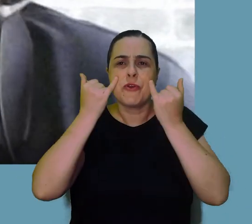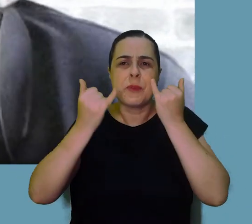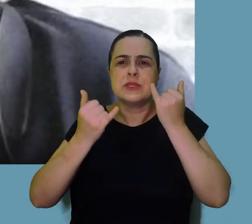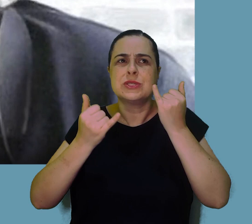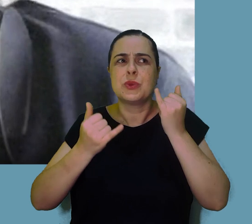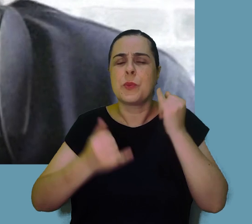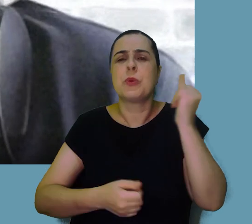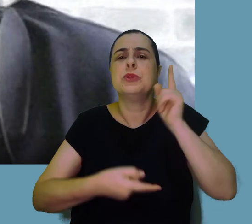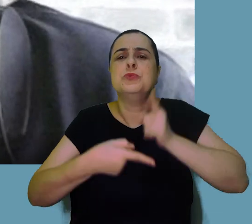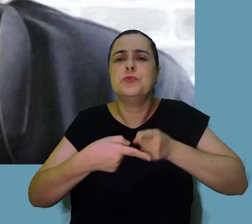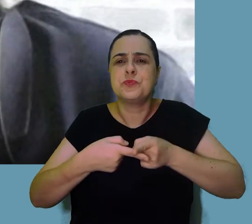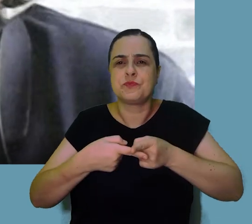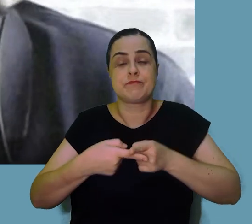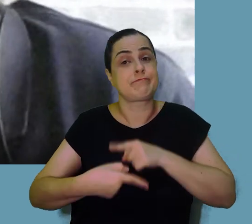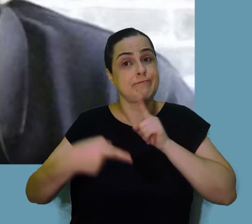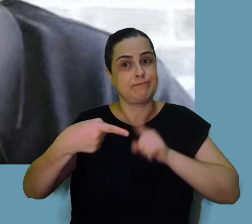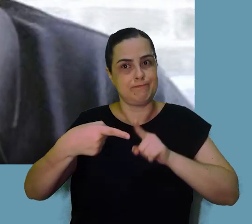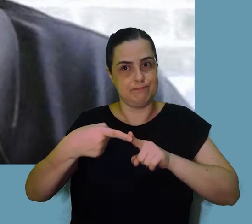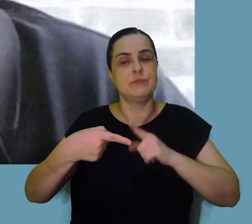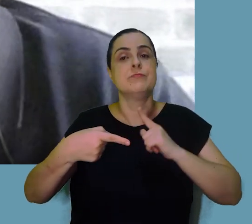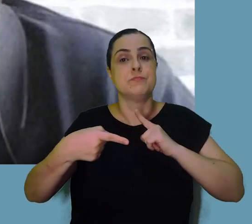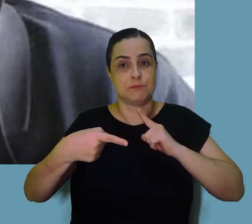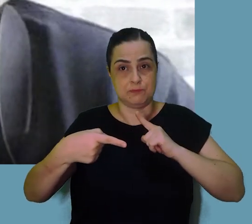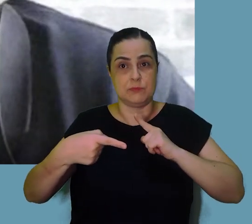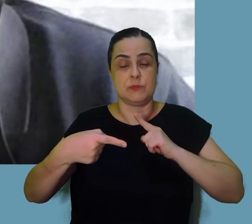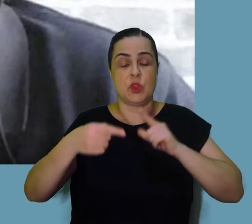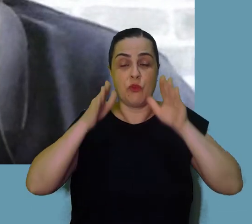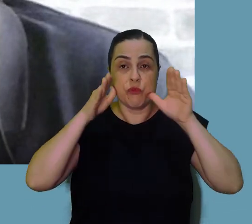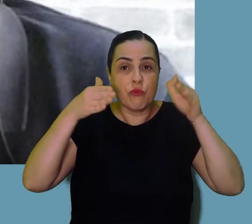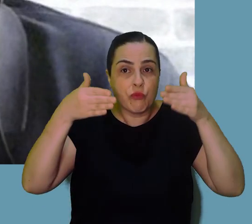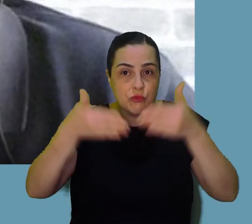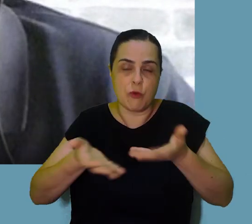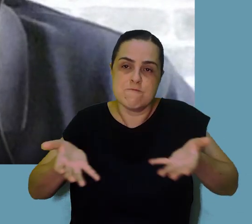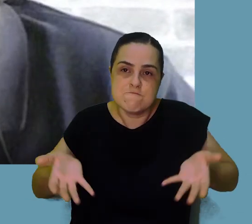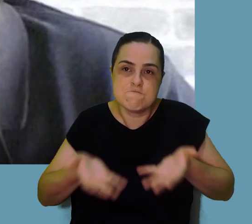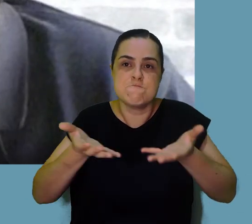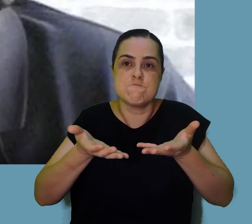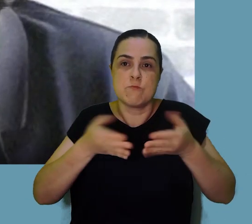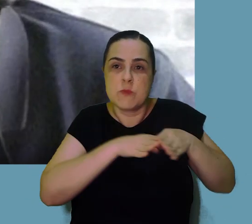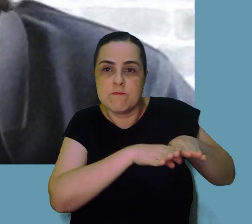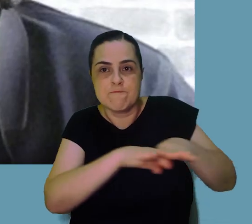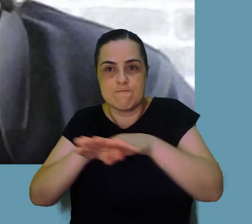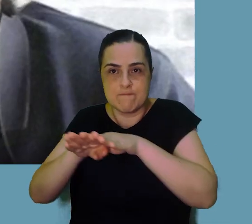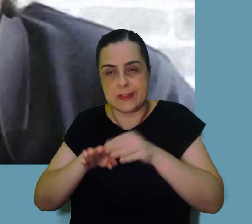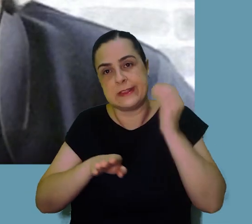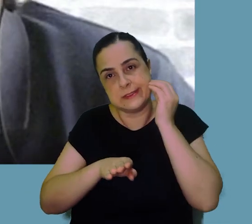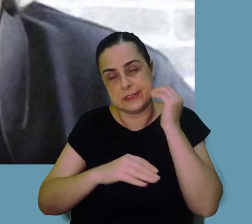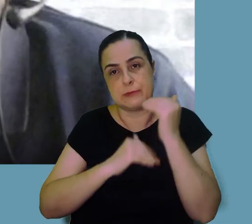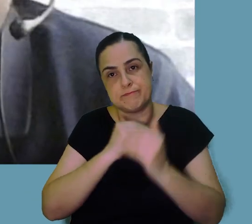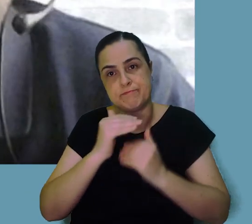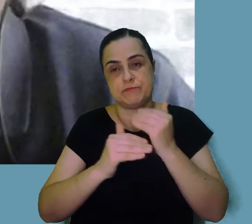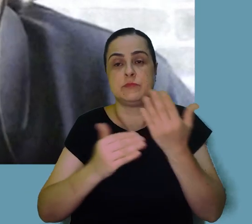informação? Primeiro, a gente entender que há uma convergência para a equidade, quando a gente olha principalmente